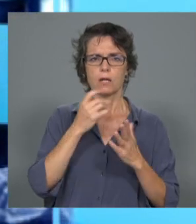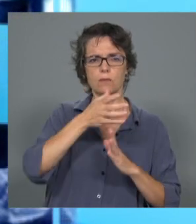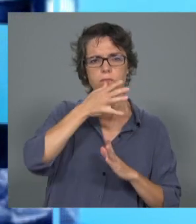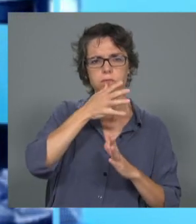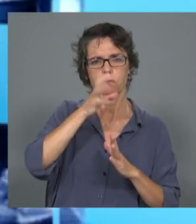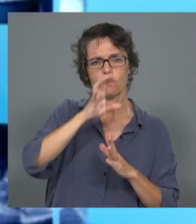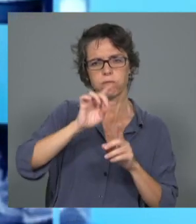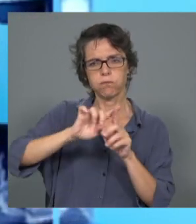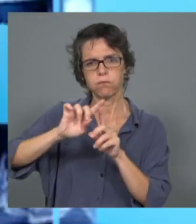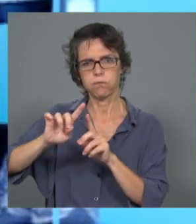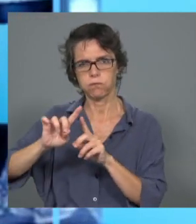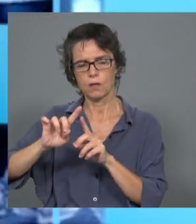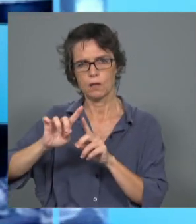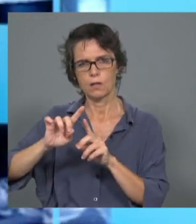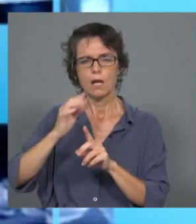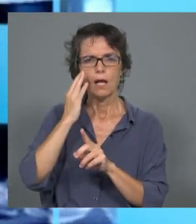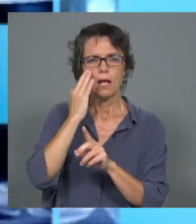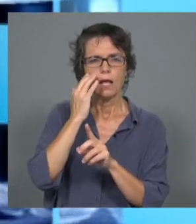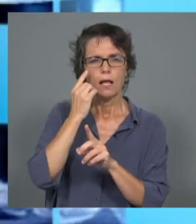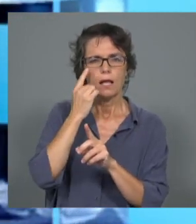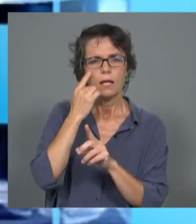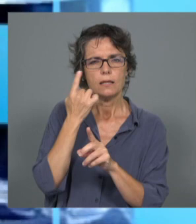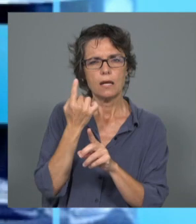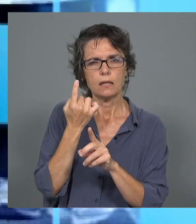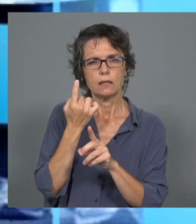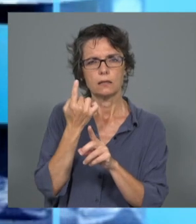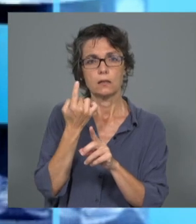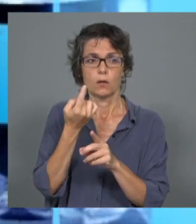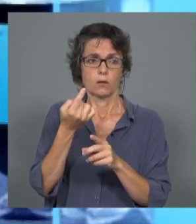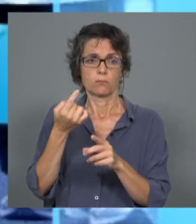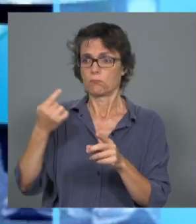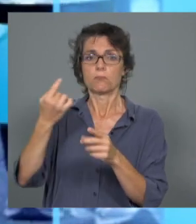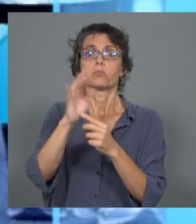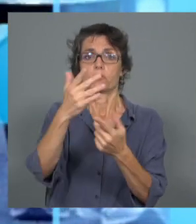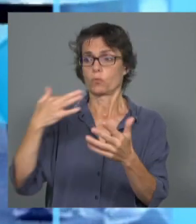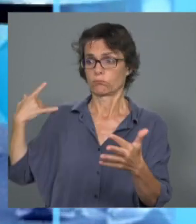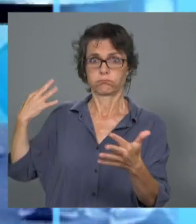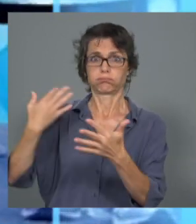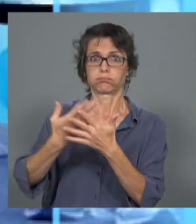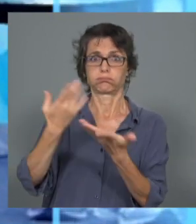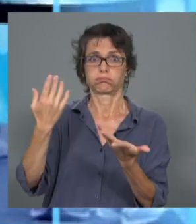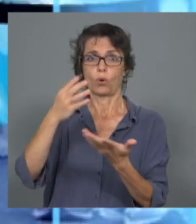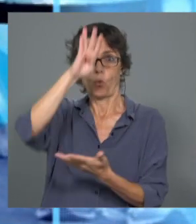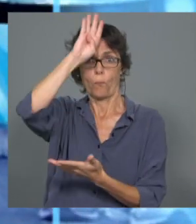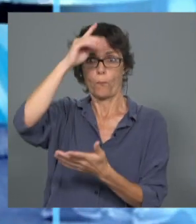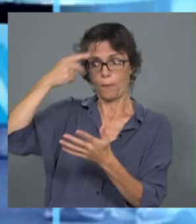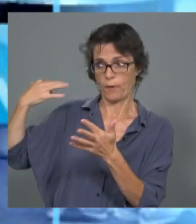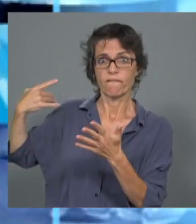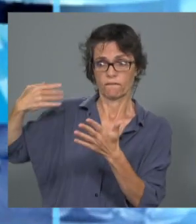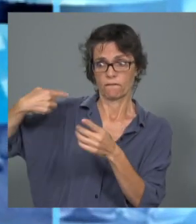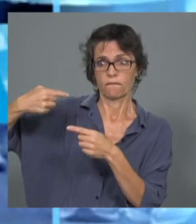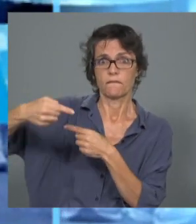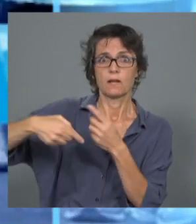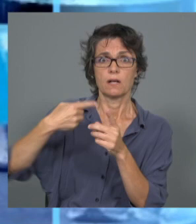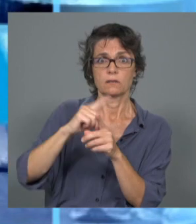algum atraso, os papas, ao longo do século XX, fizeram várias encíclicas sobre a